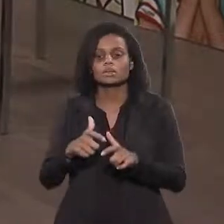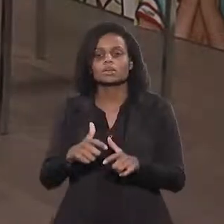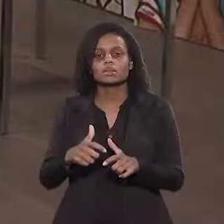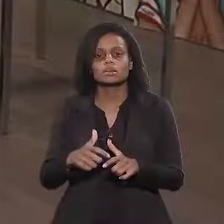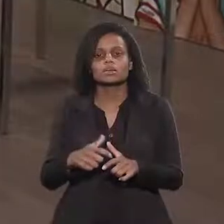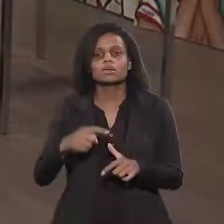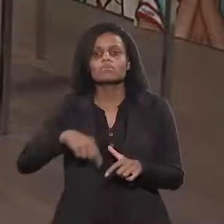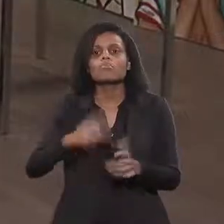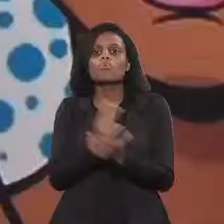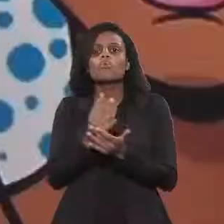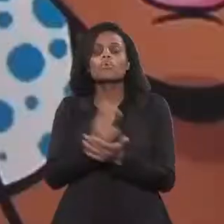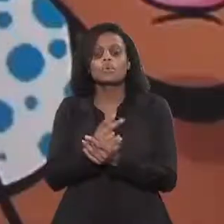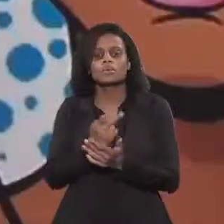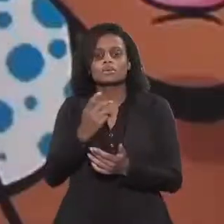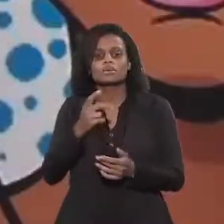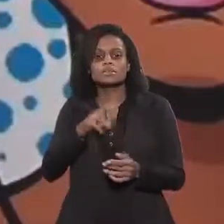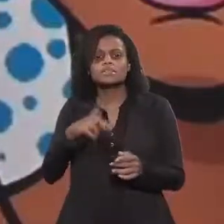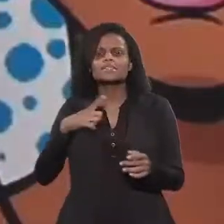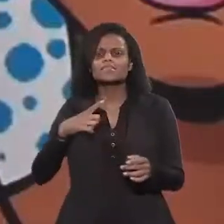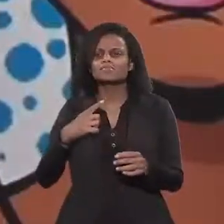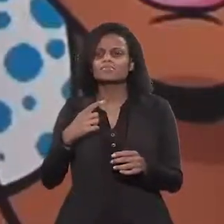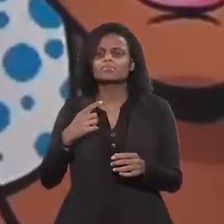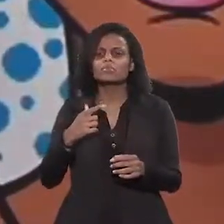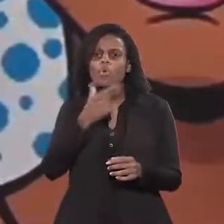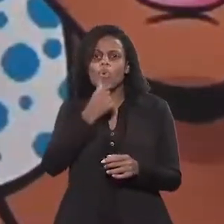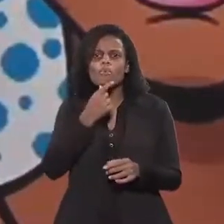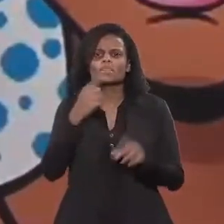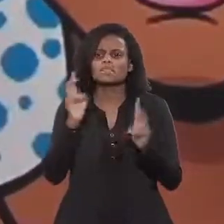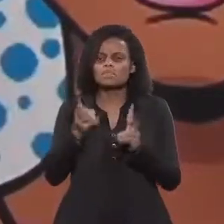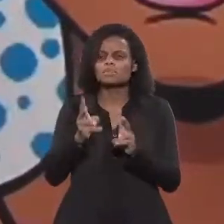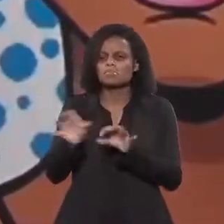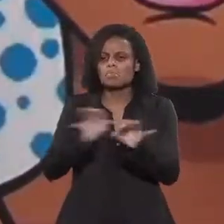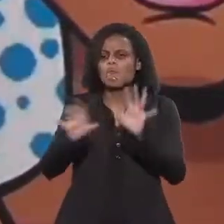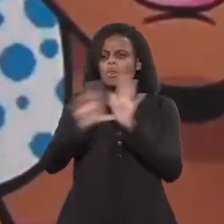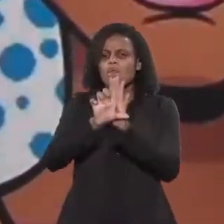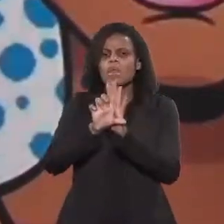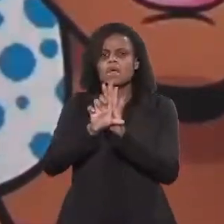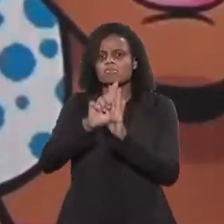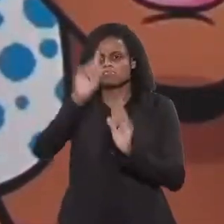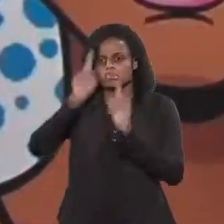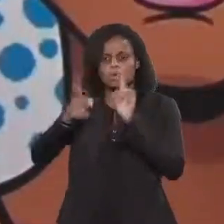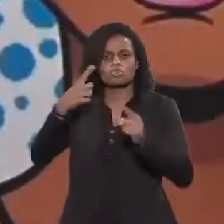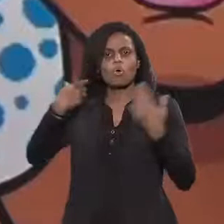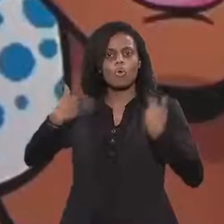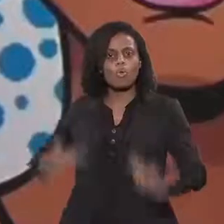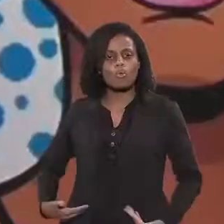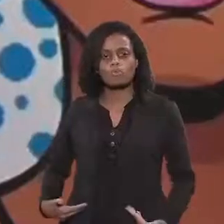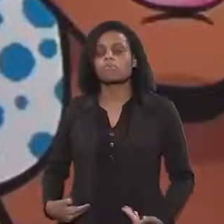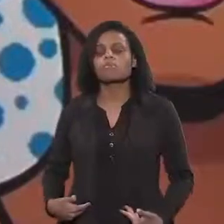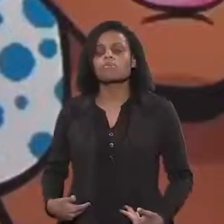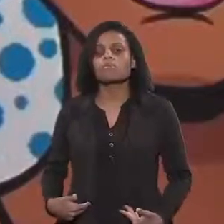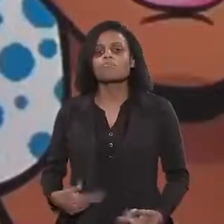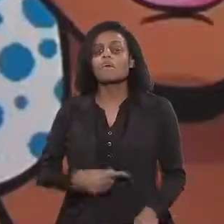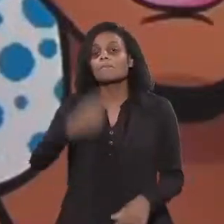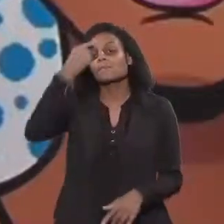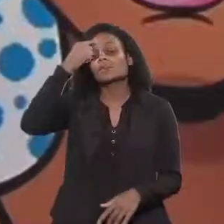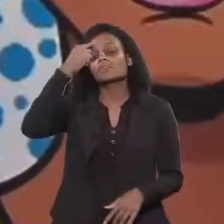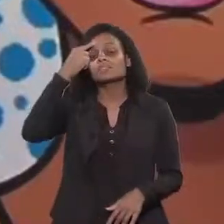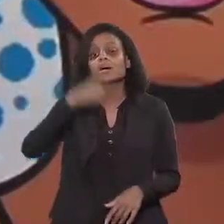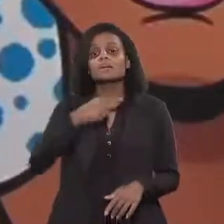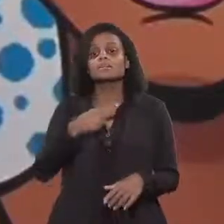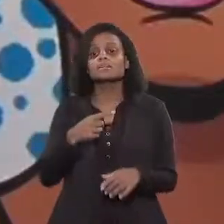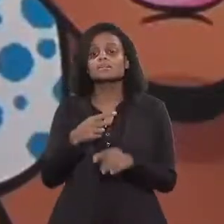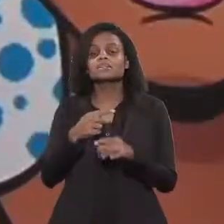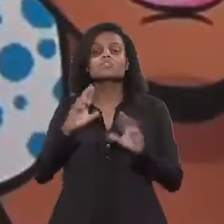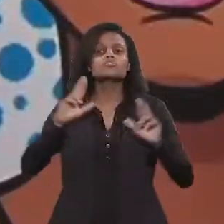fica aí muito tempo com os homens legislando sobre os nossos corpos, colocando, enfim, políticas públicas, mas pensadas